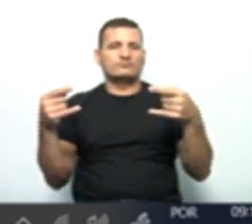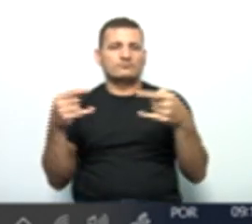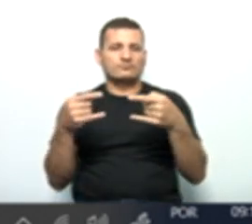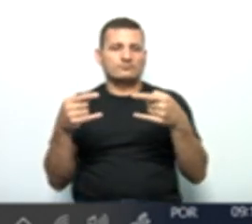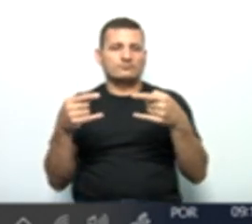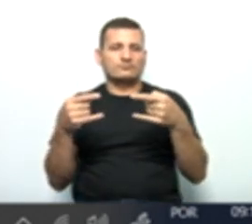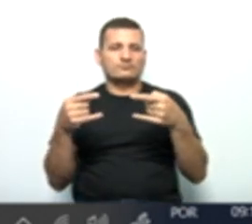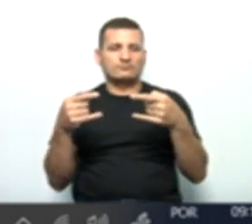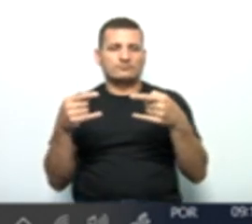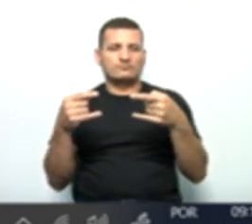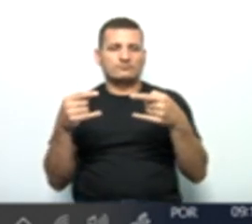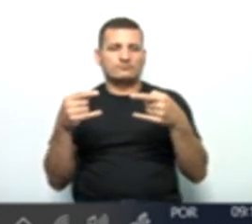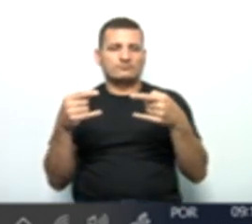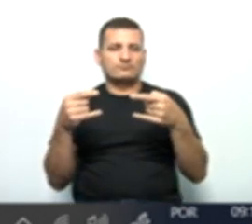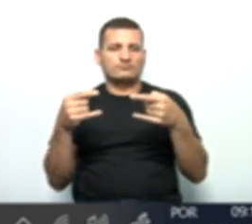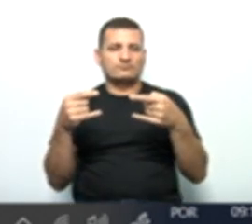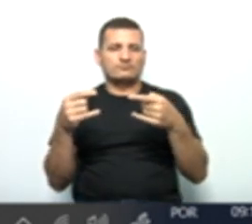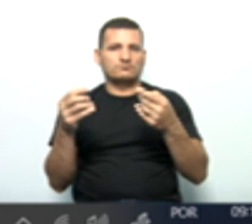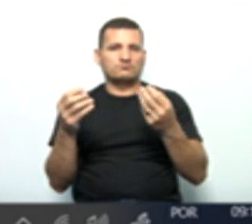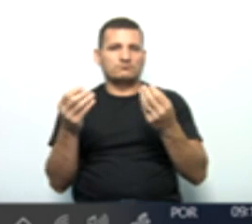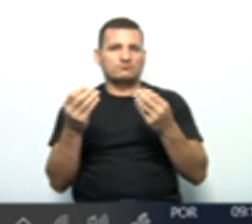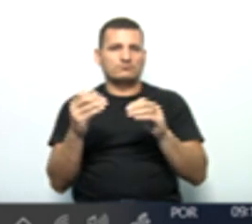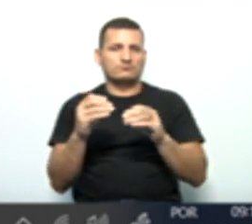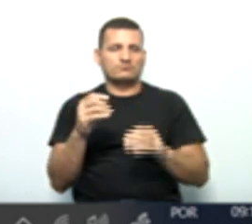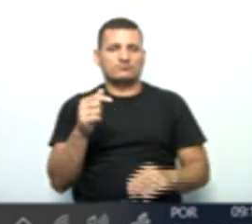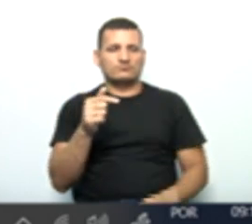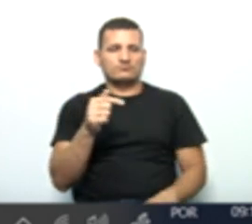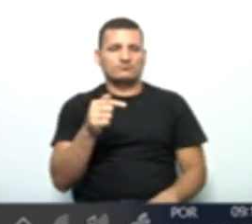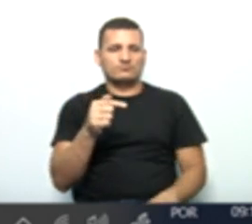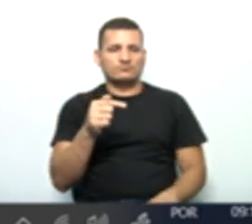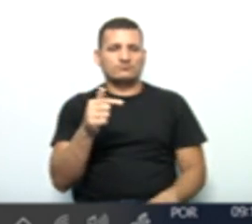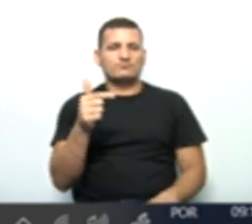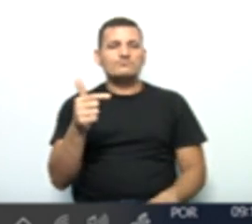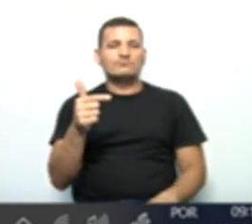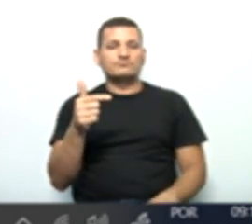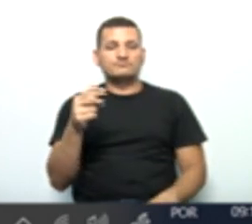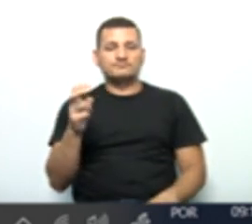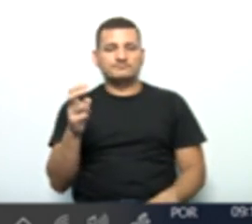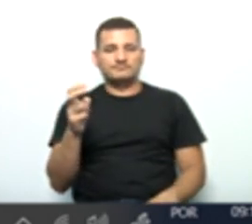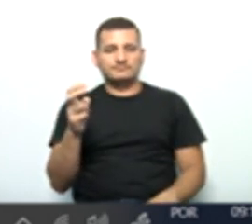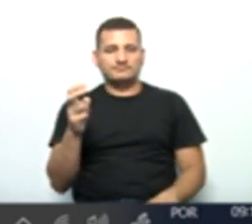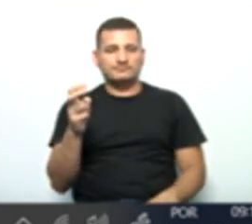outra lista. Vamos botar aqui 7, 25,